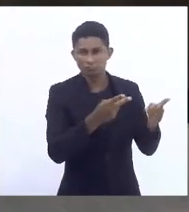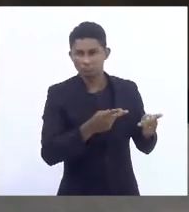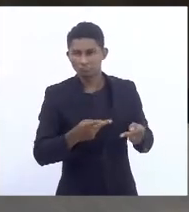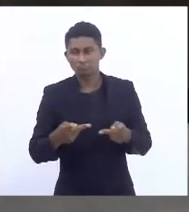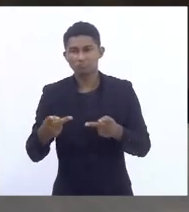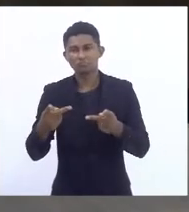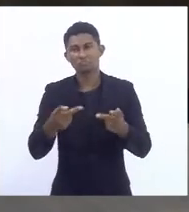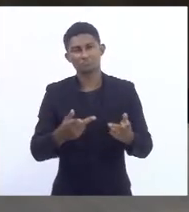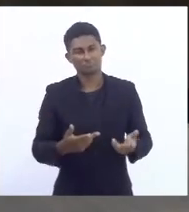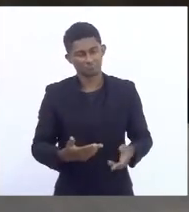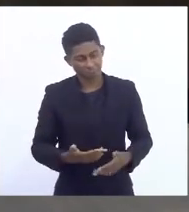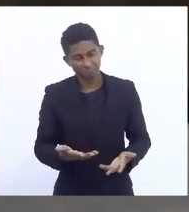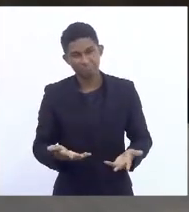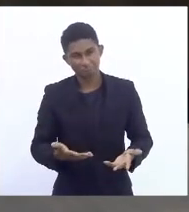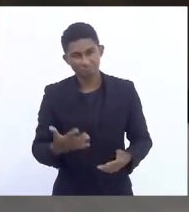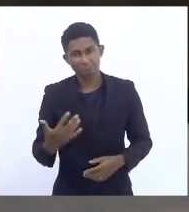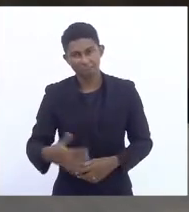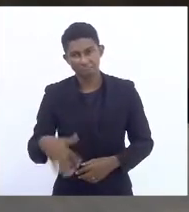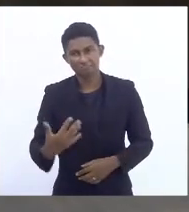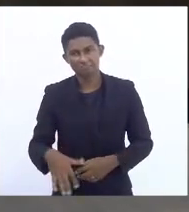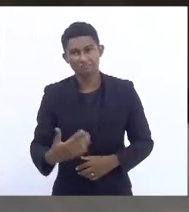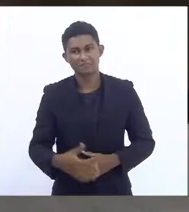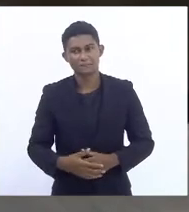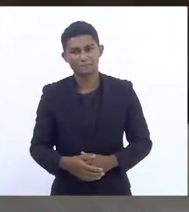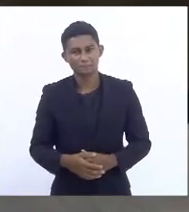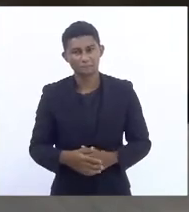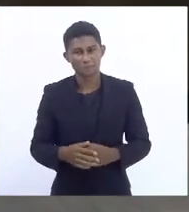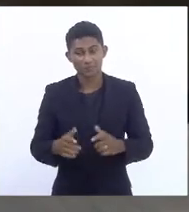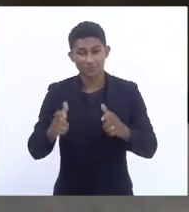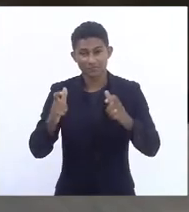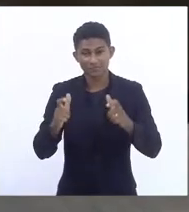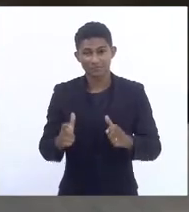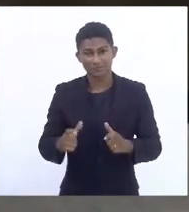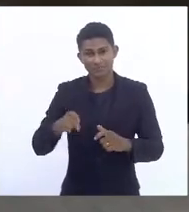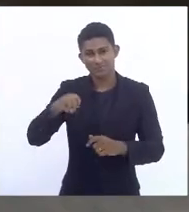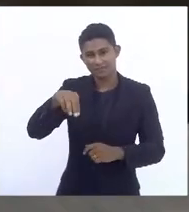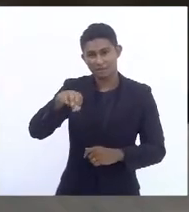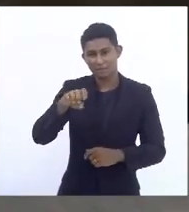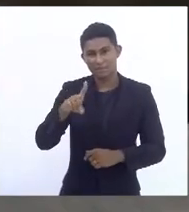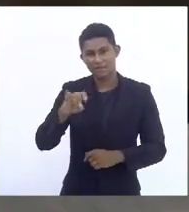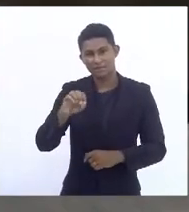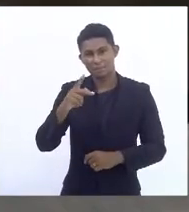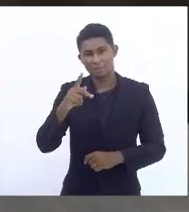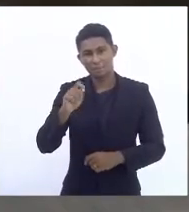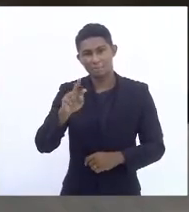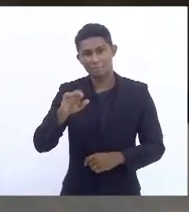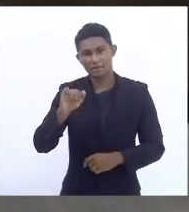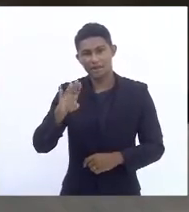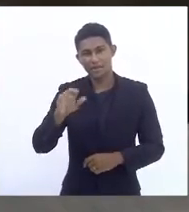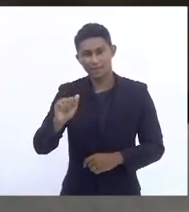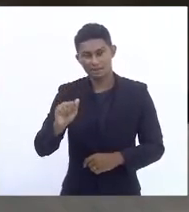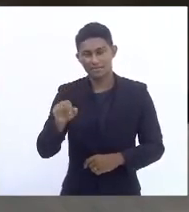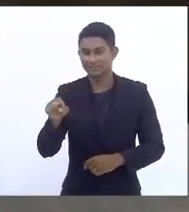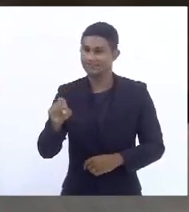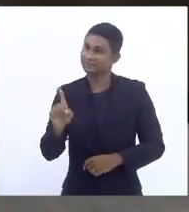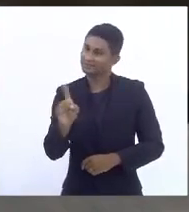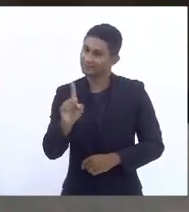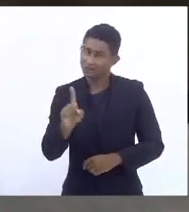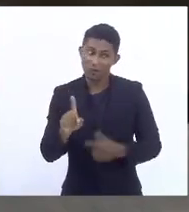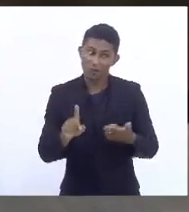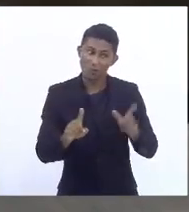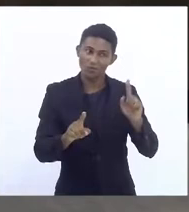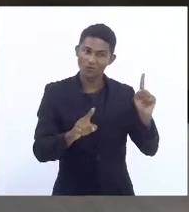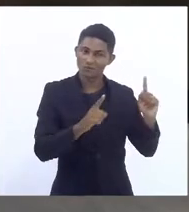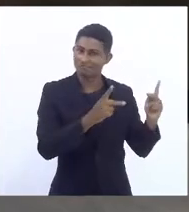Só liberei Médio Paraíba por causa do deputado Jair, que está aqui. Tirando o Médio Paraíba, o